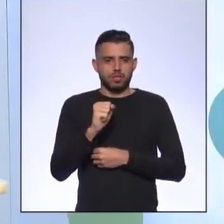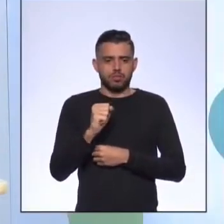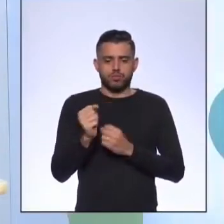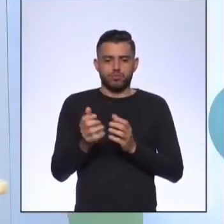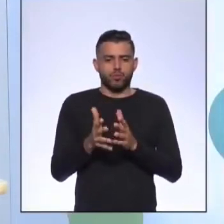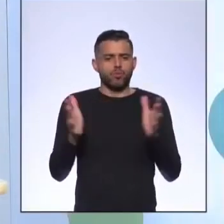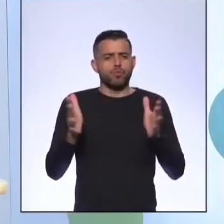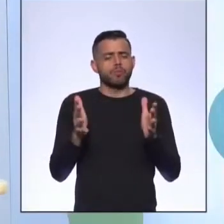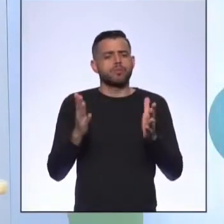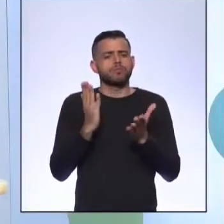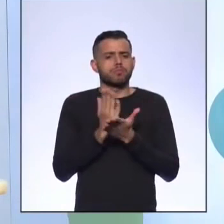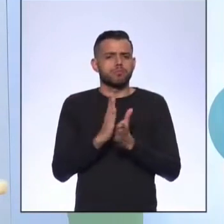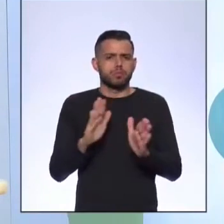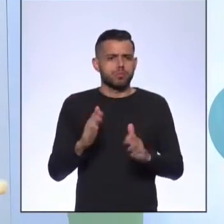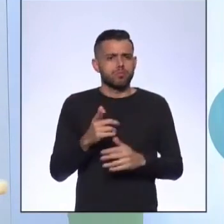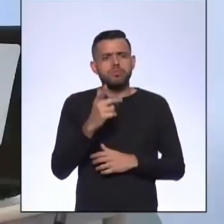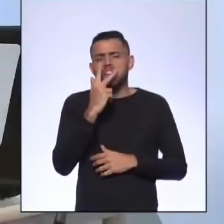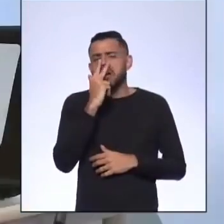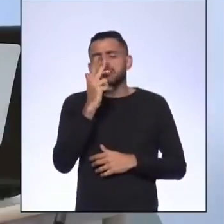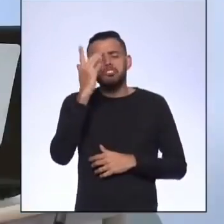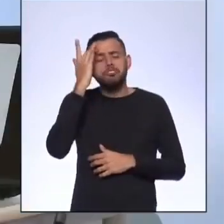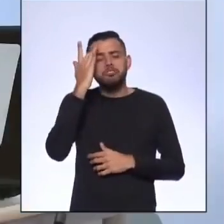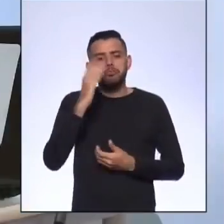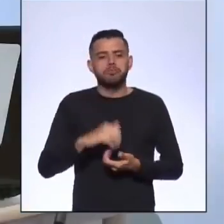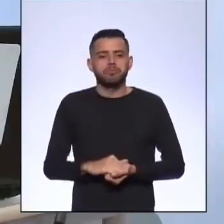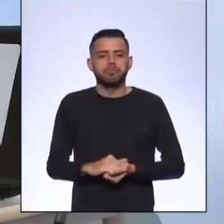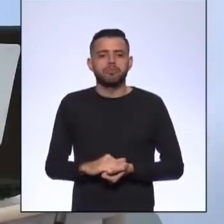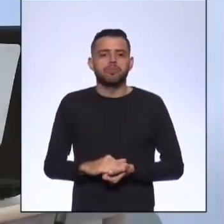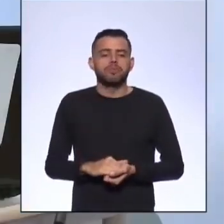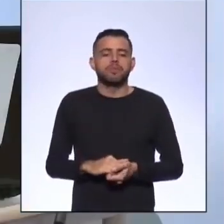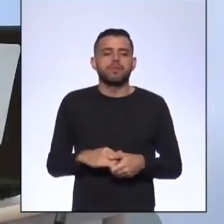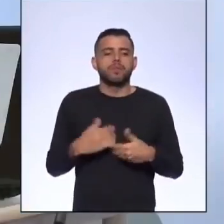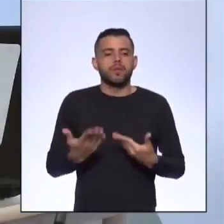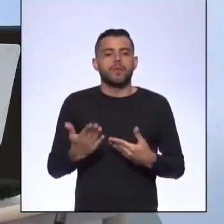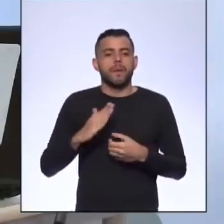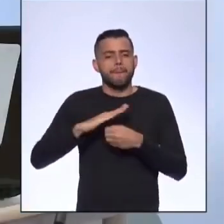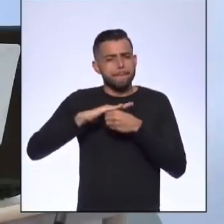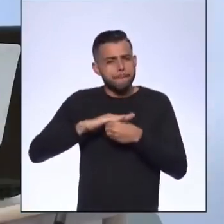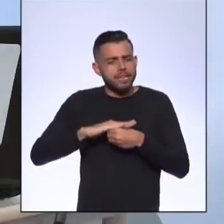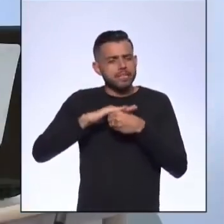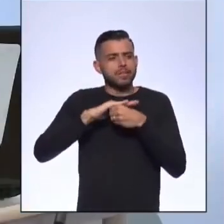variou. Fábio? O que você acha? É isso daí, né? Então, a pressão interna